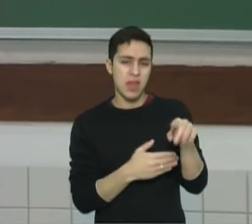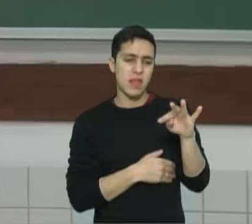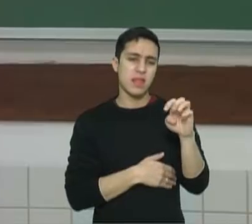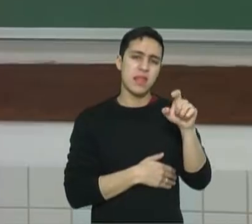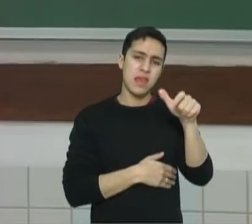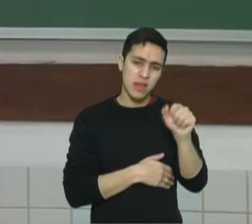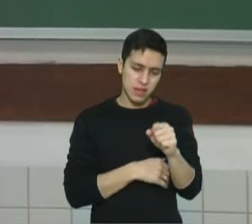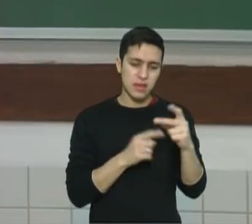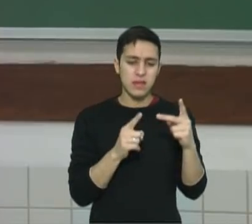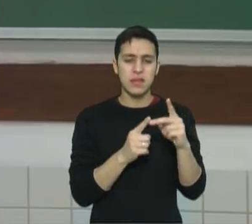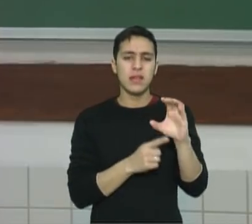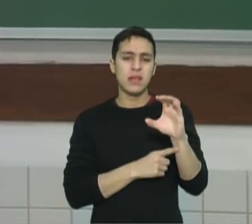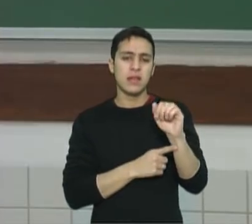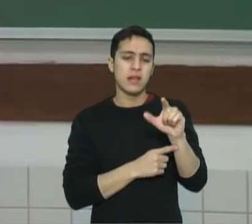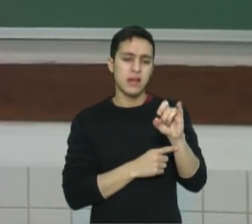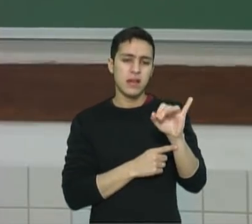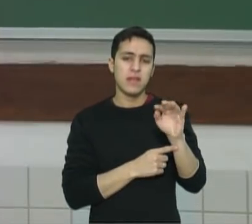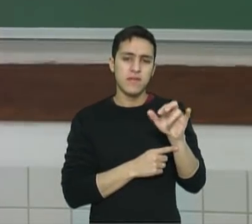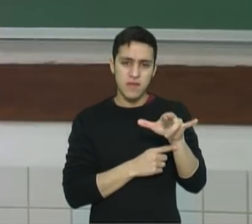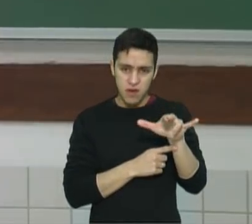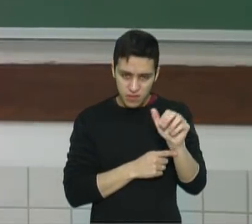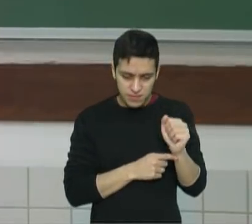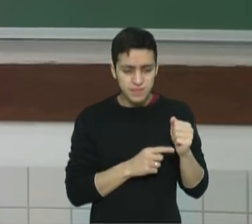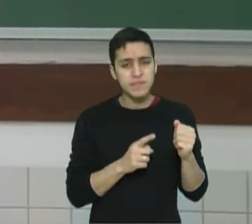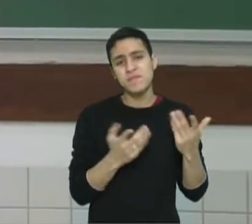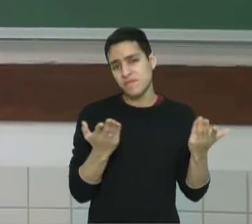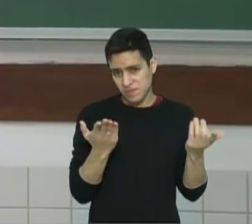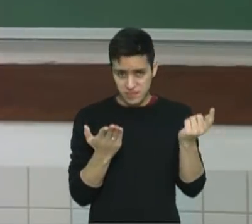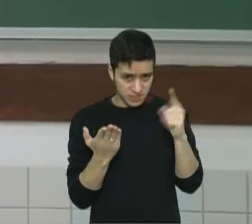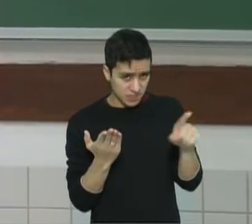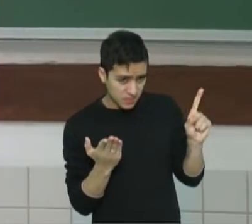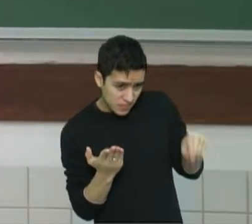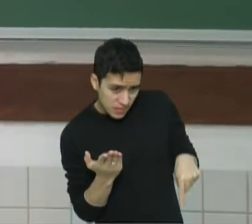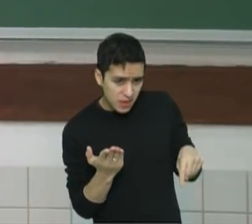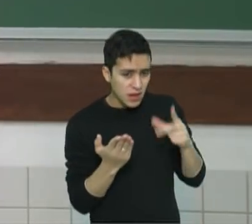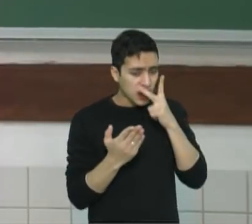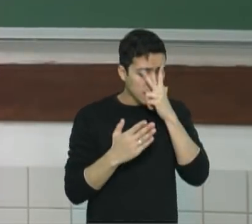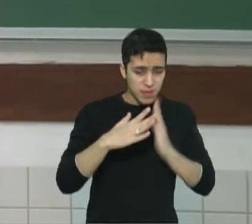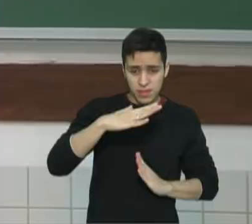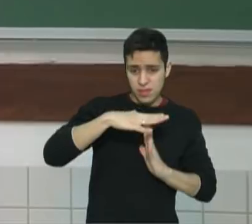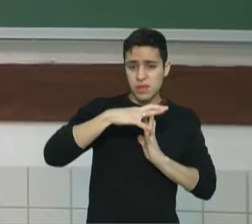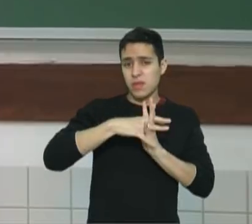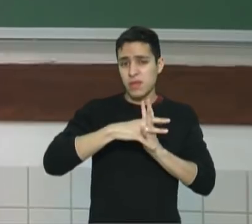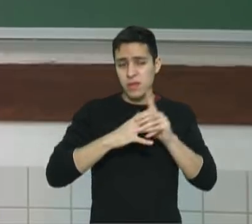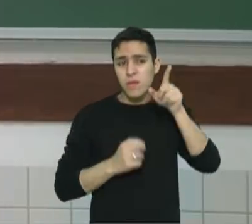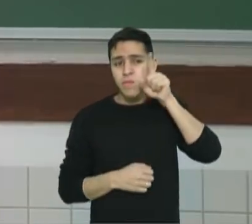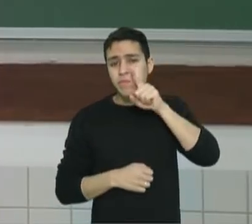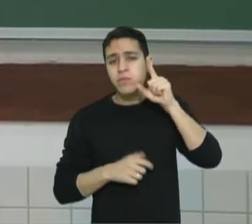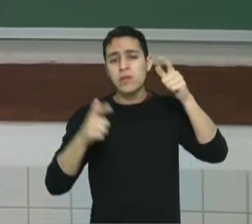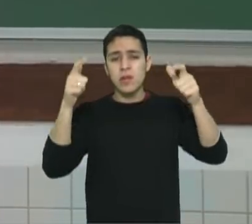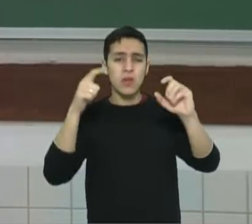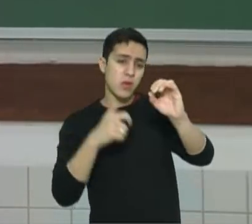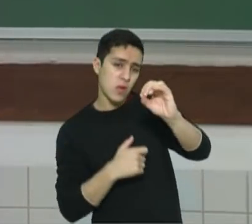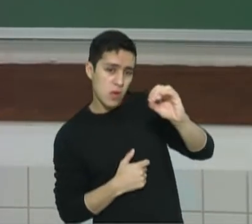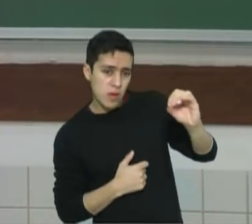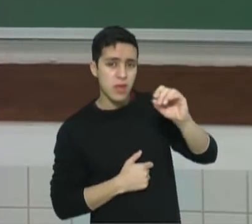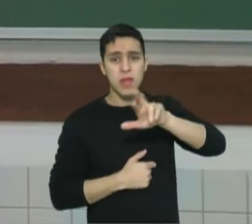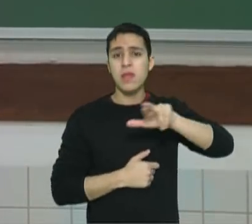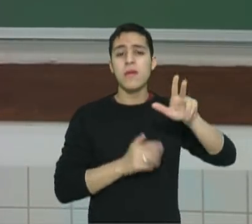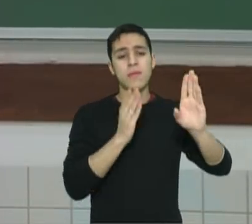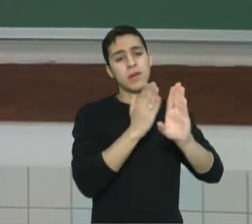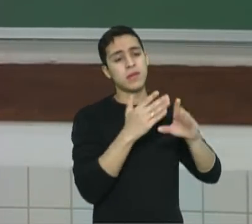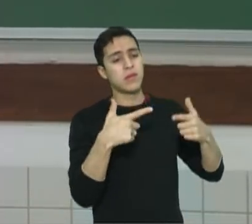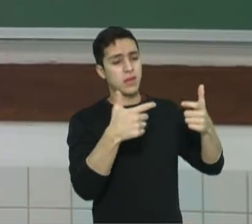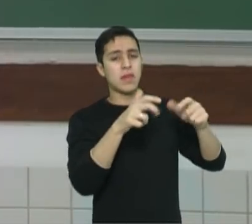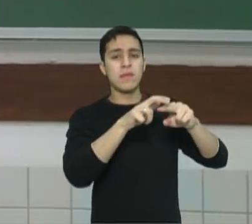Califórnia. E na última nós tivemos sim um extravasamento dos Estados Unidos para o oeste, mas não através de guerra, e sim